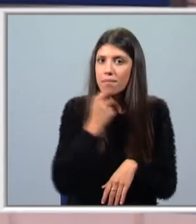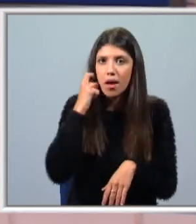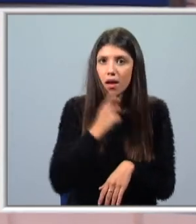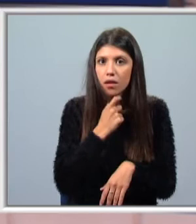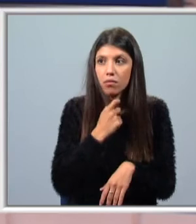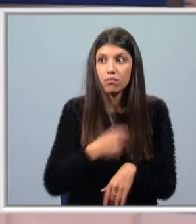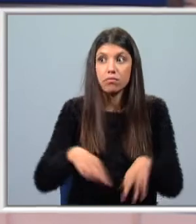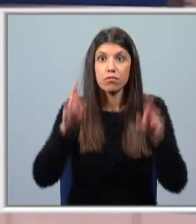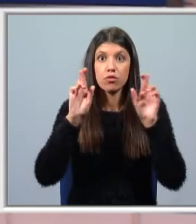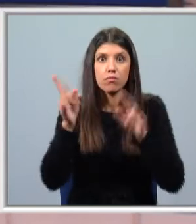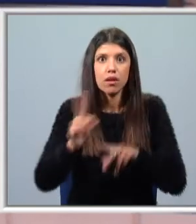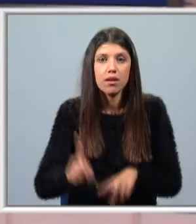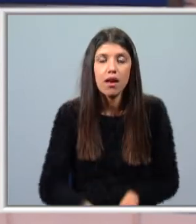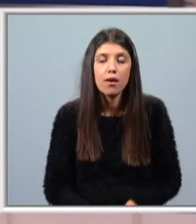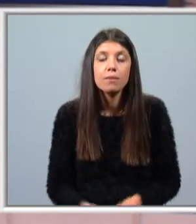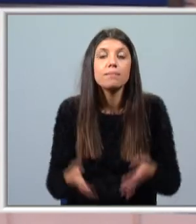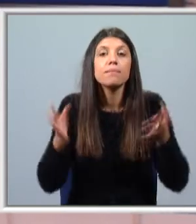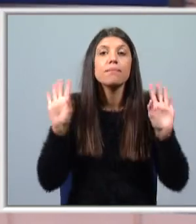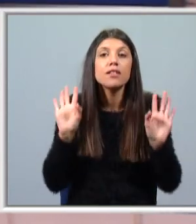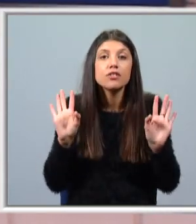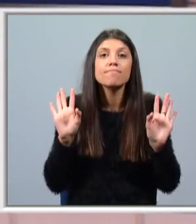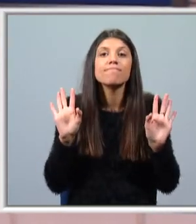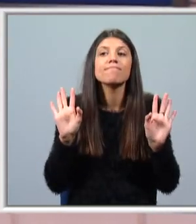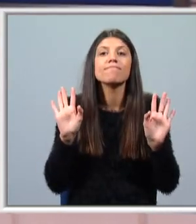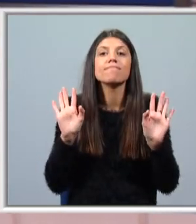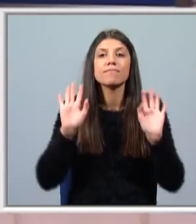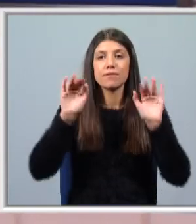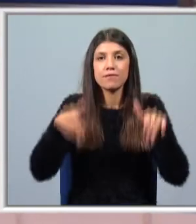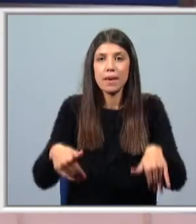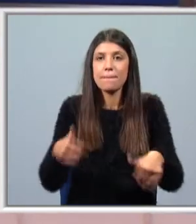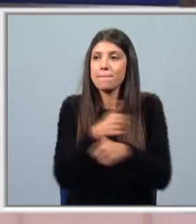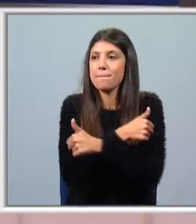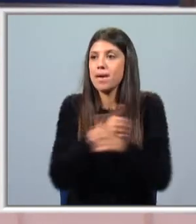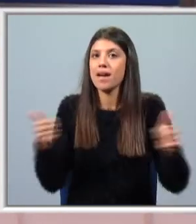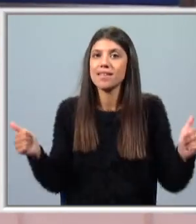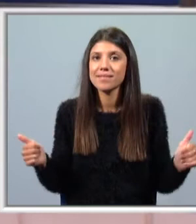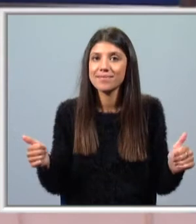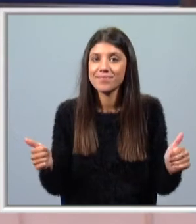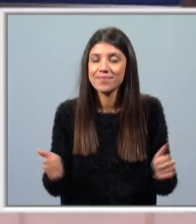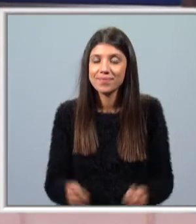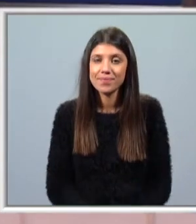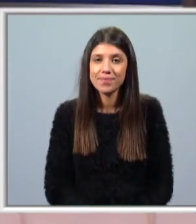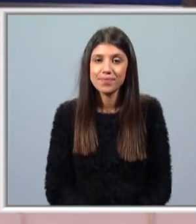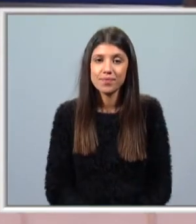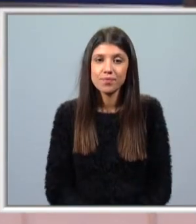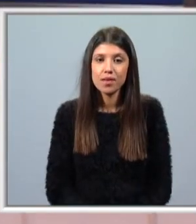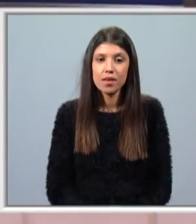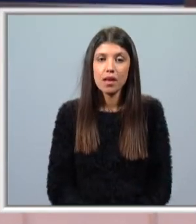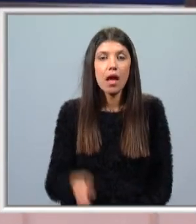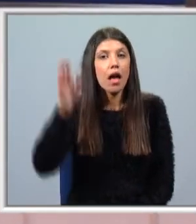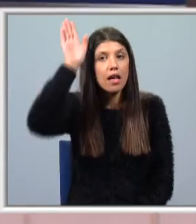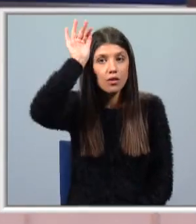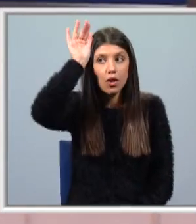Espero que não. Bem, mas felizmente acabou tudo em bem. Não foi? Ok, até desapareceram